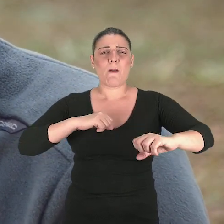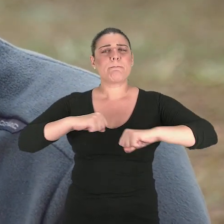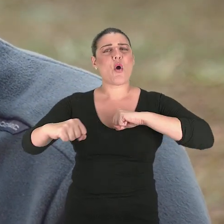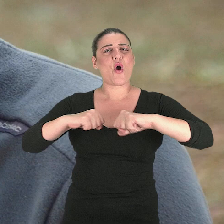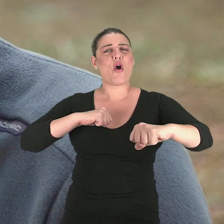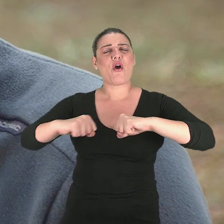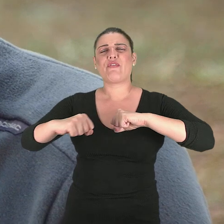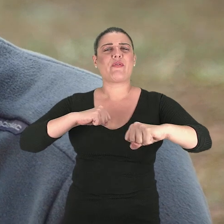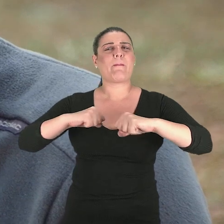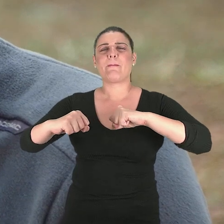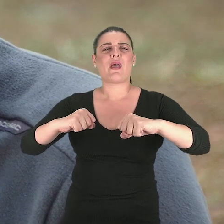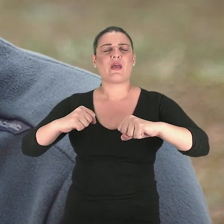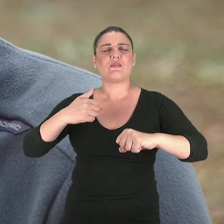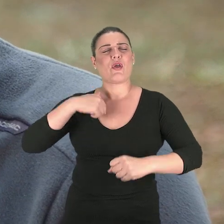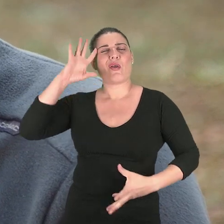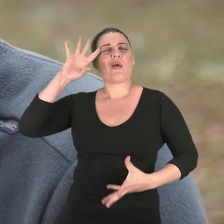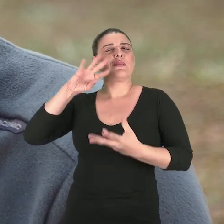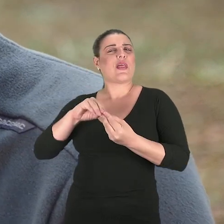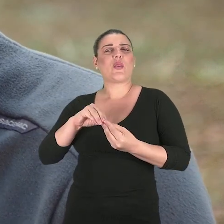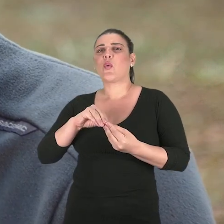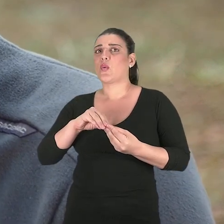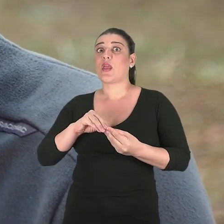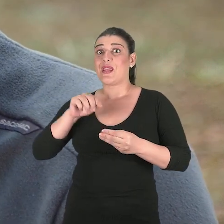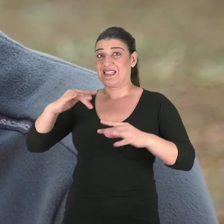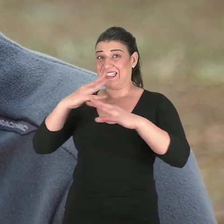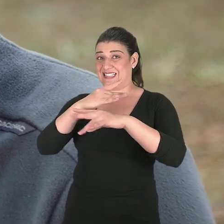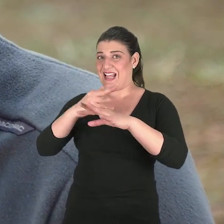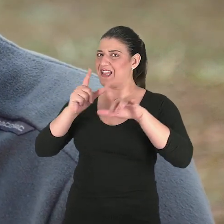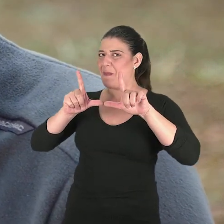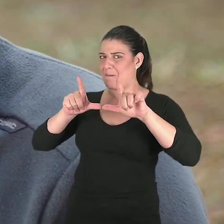que, no meu entendimento, coloca Bauru